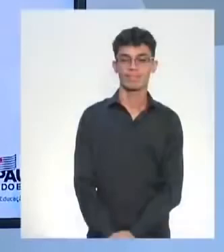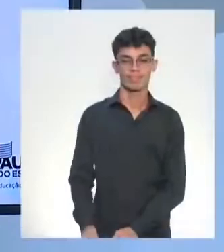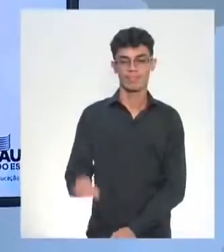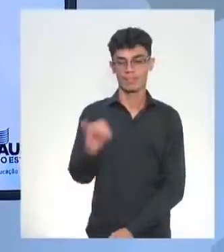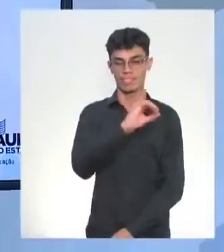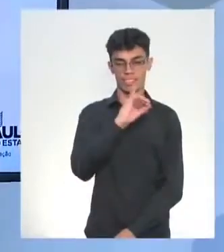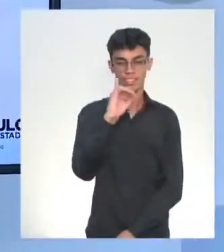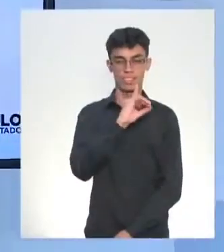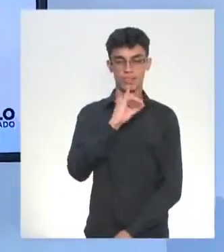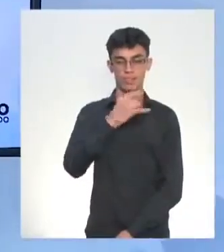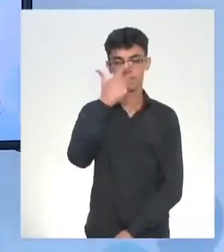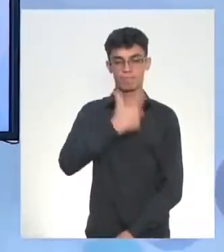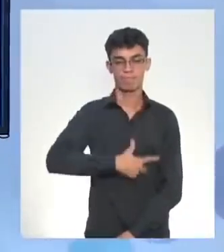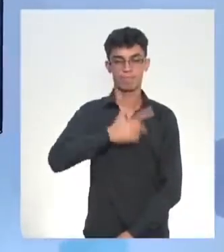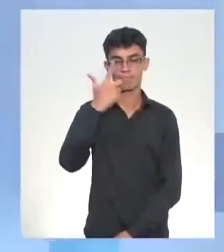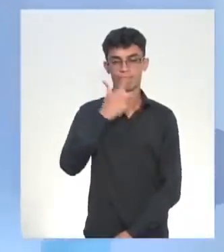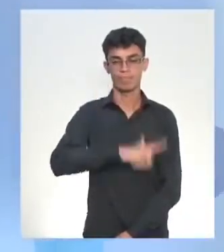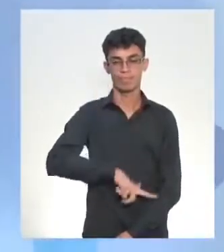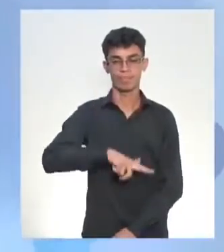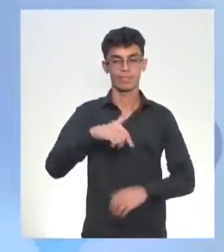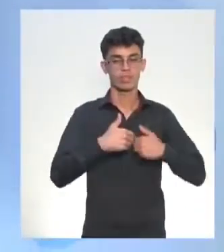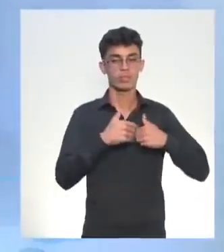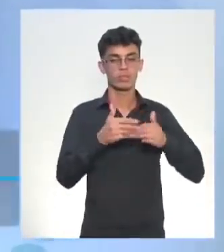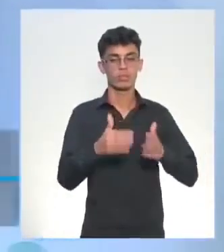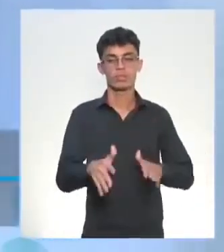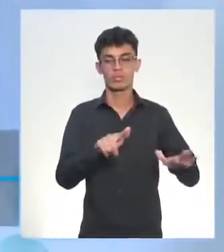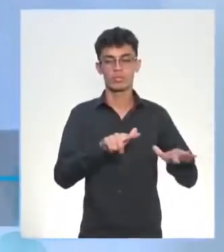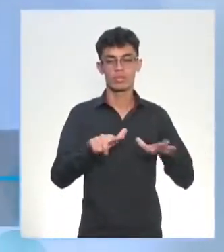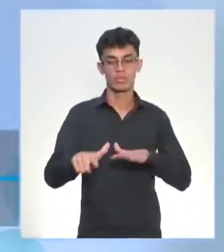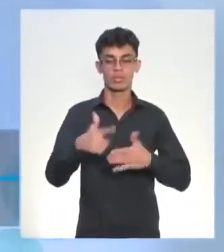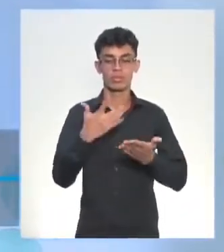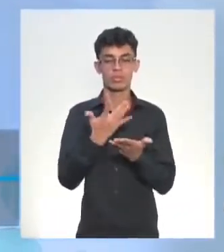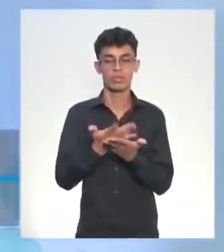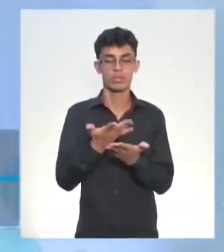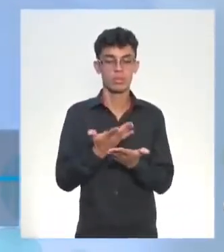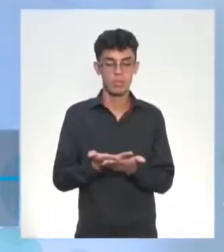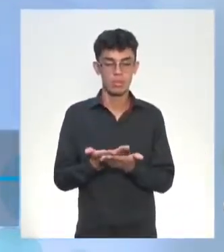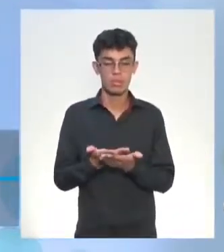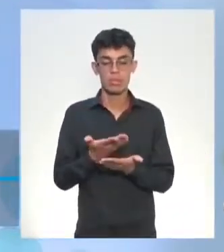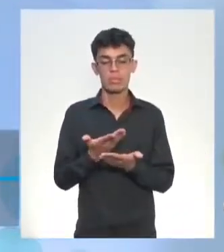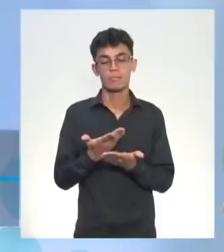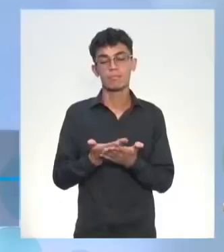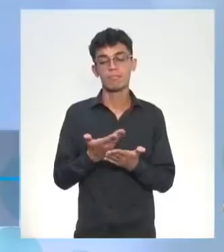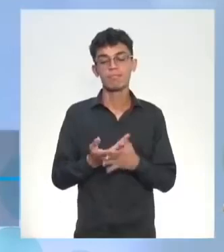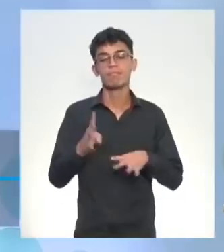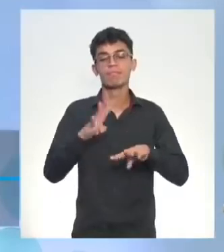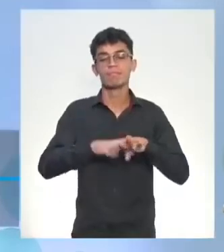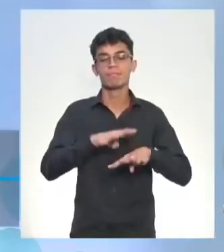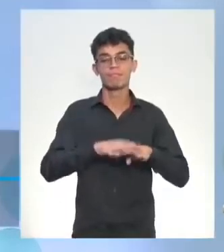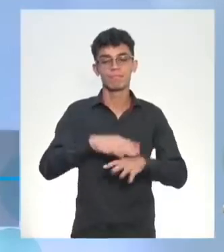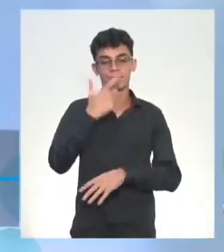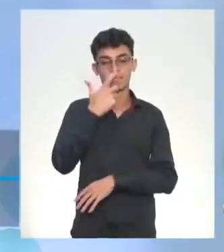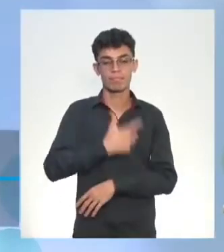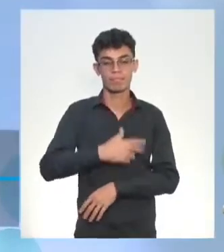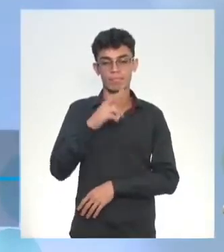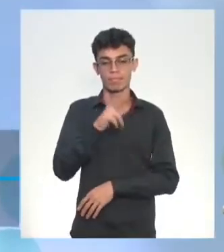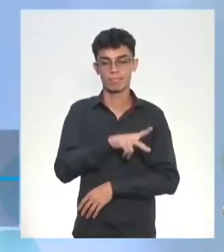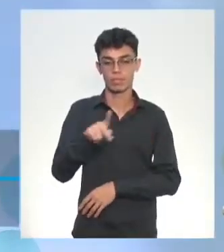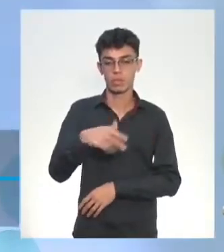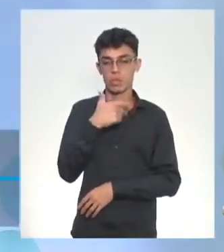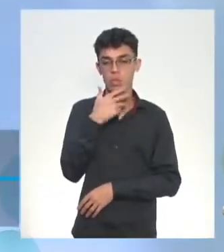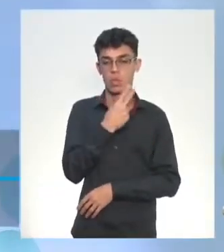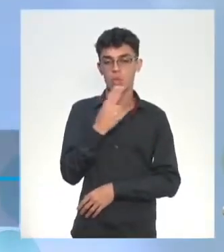Oi, gente, olha eu aqui de novo para abrir a semana de vocês com a nossa aula de matemática. Eu sou a professora Viviane e hoje nós vamos começar a nossa